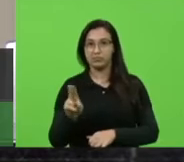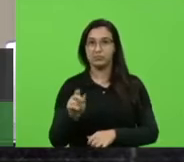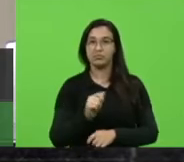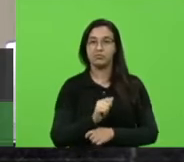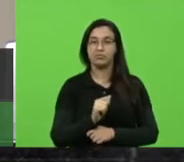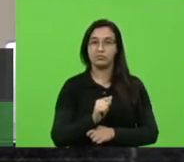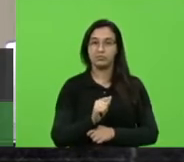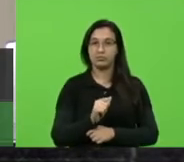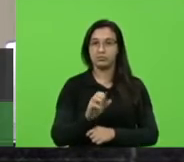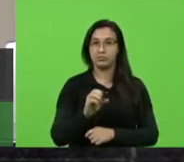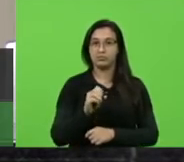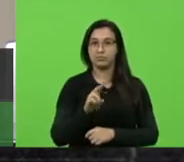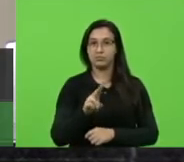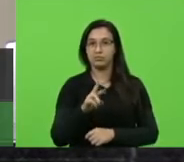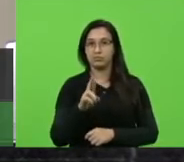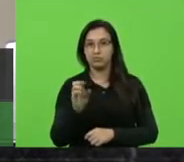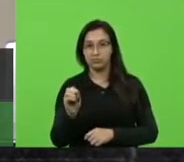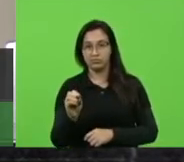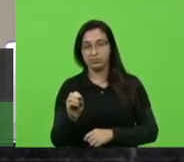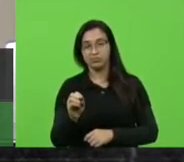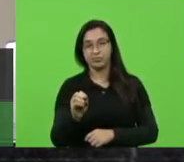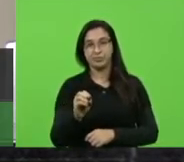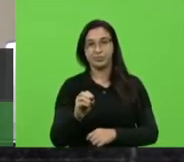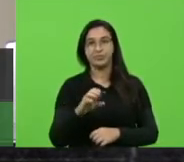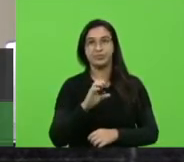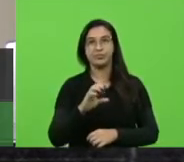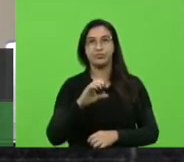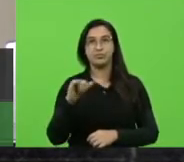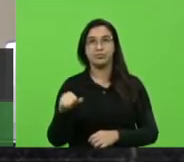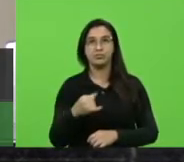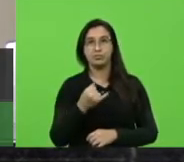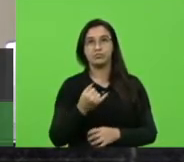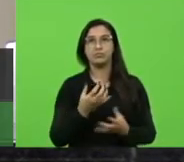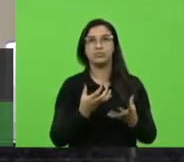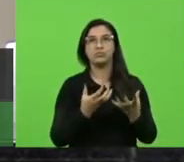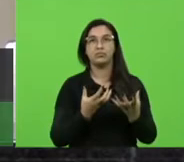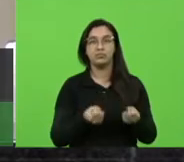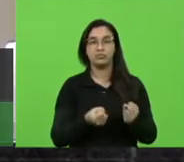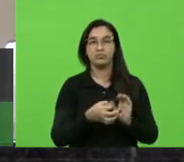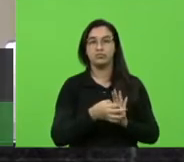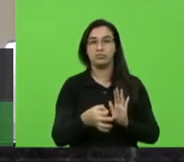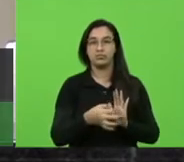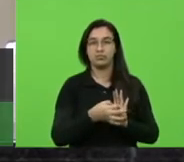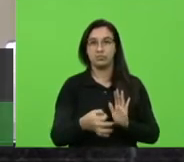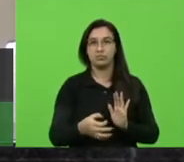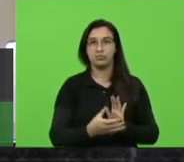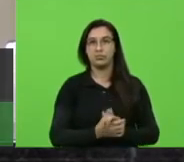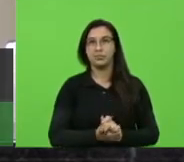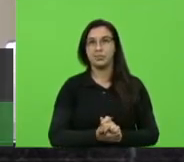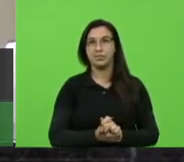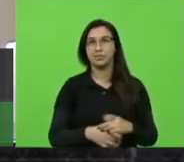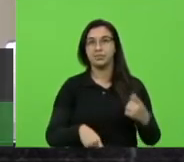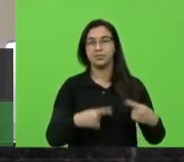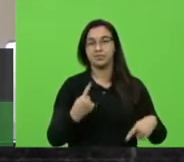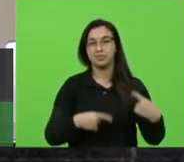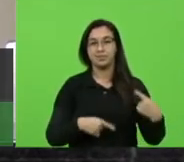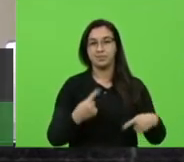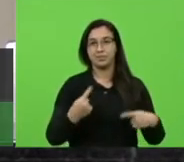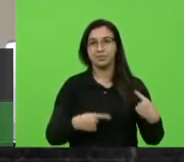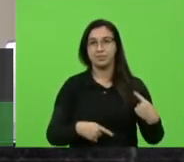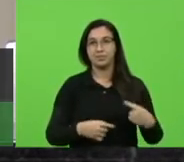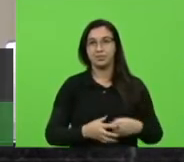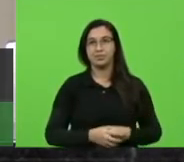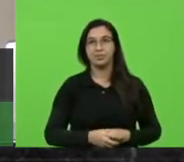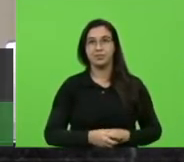Zortea, com parecer favorável da Comissão de Constituição e Justiça. Em discussão. Não havendo quem queira discutir, em votação.